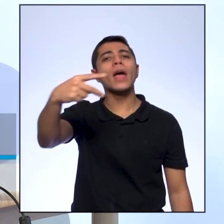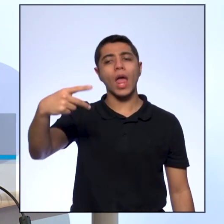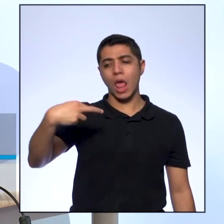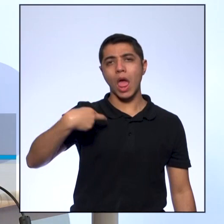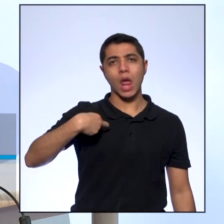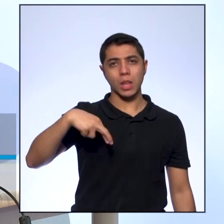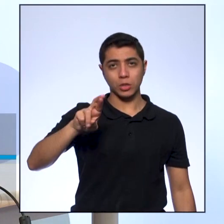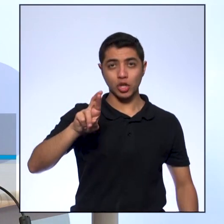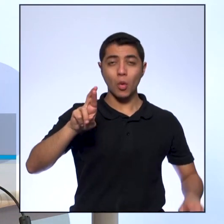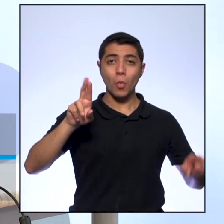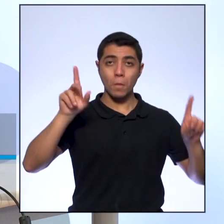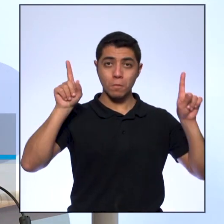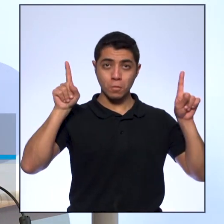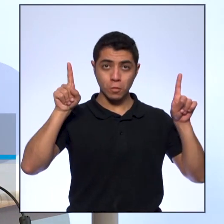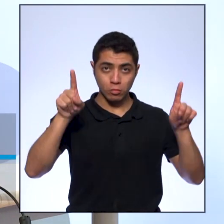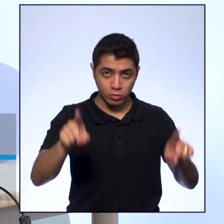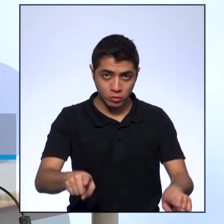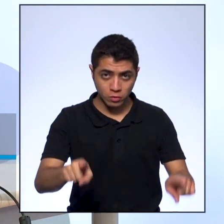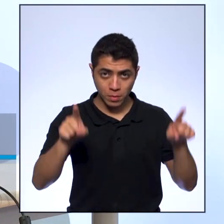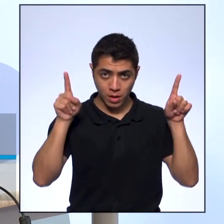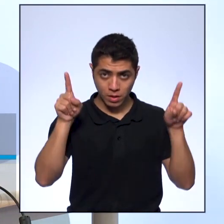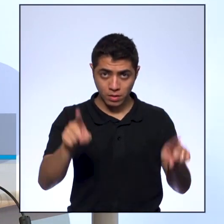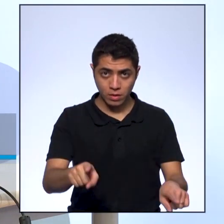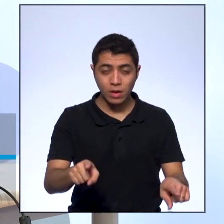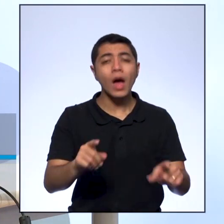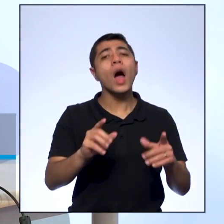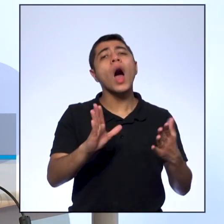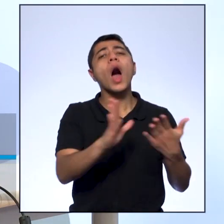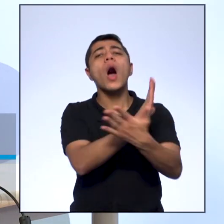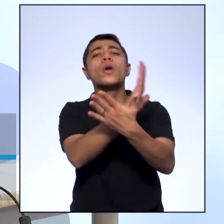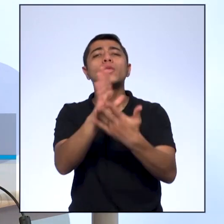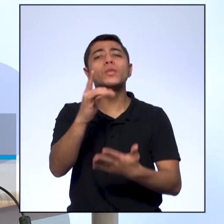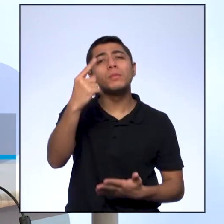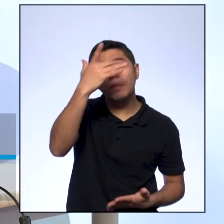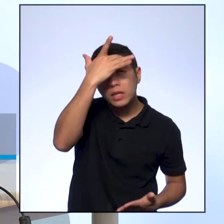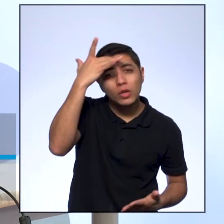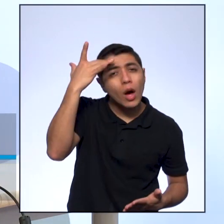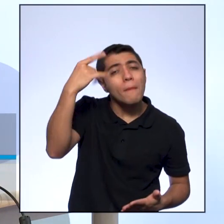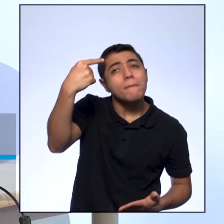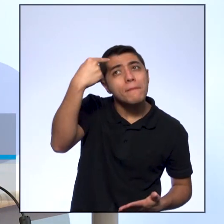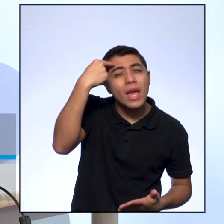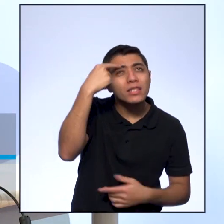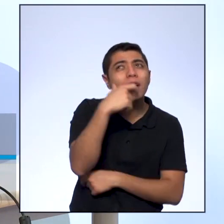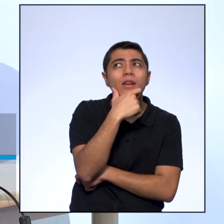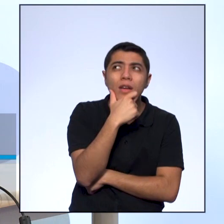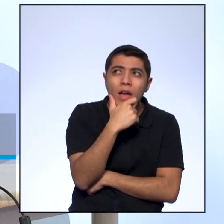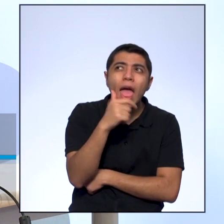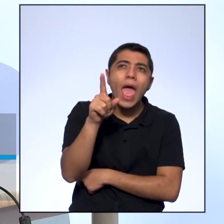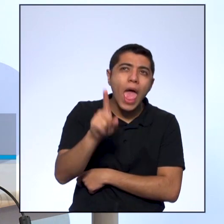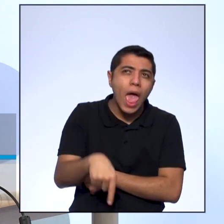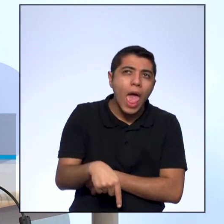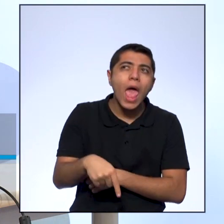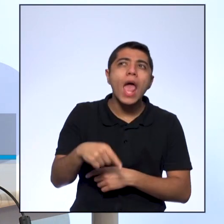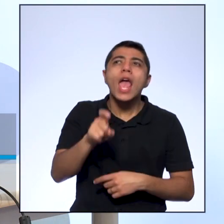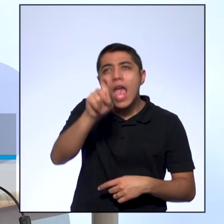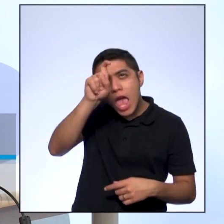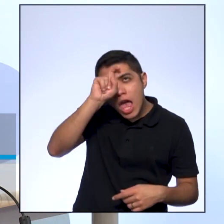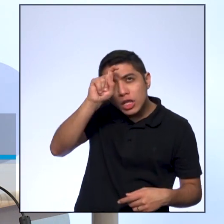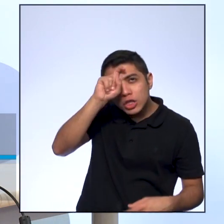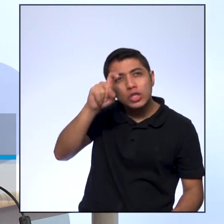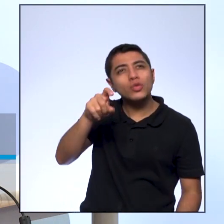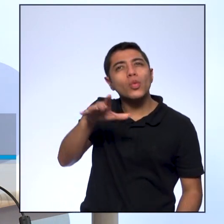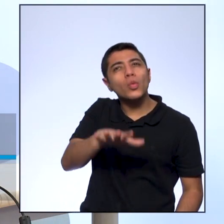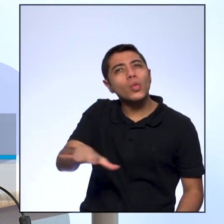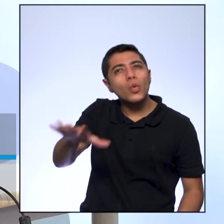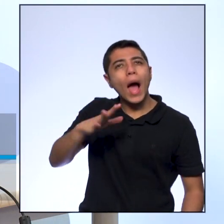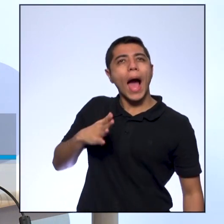Oriente Médio, né? Fica próximo, mas ele fica no norte da África. Então, sempre a história egípcia, ela está muito atrelada à questão